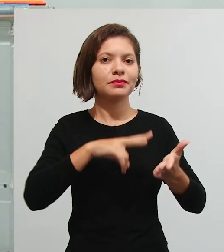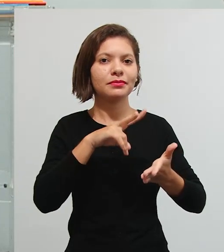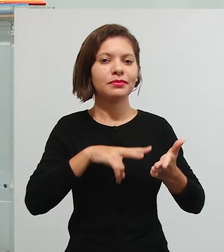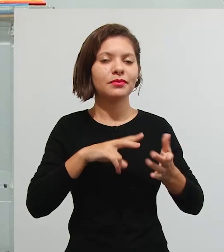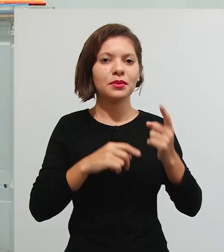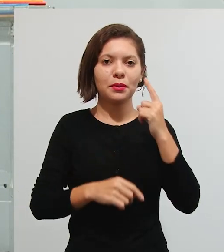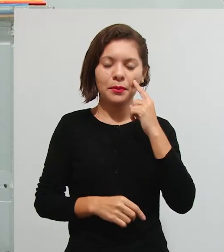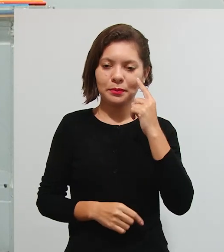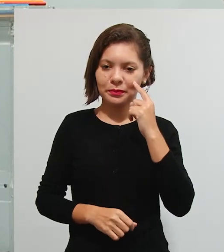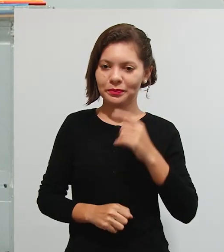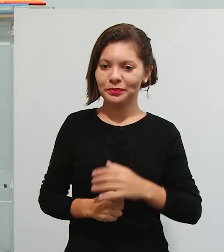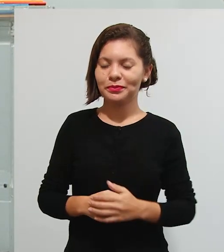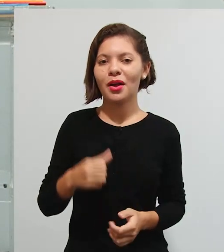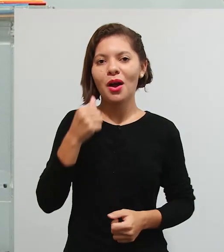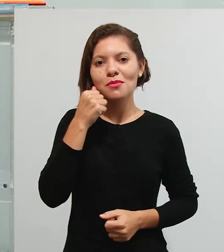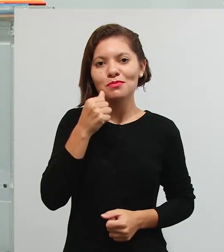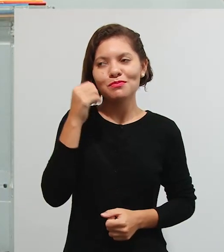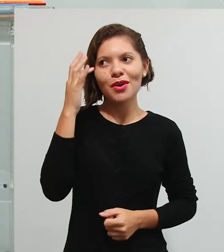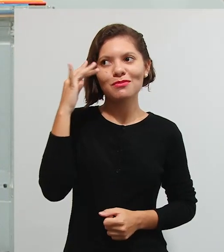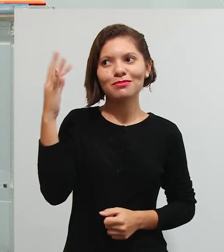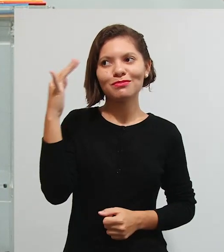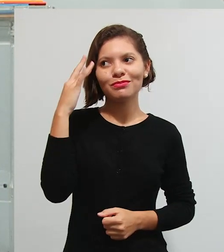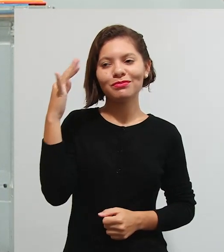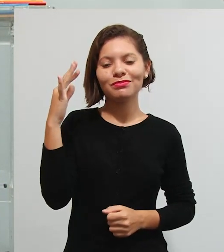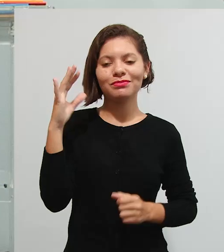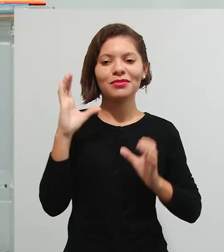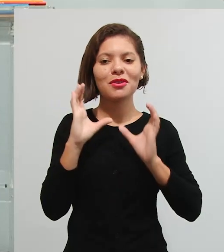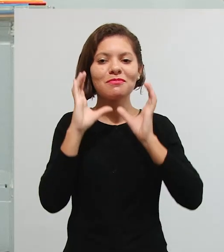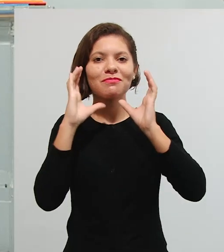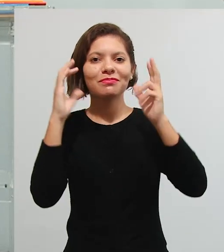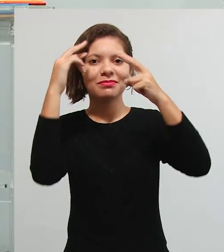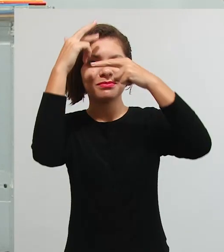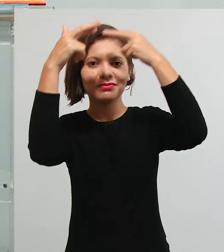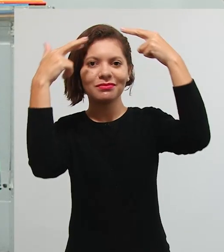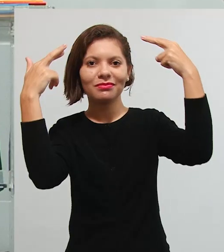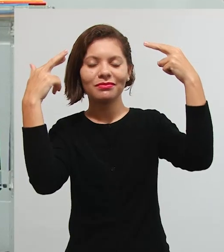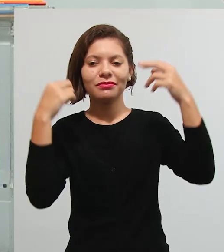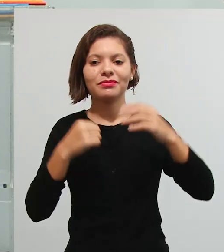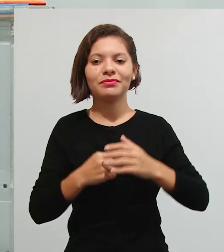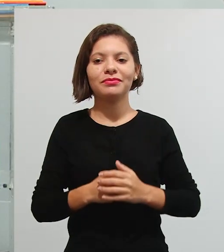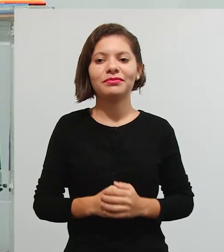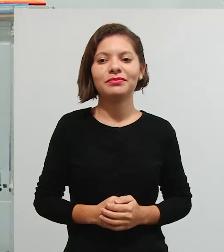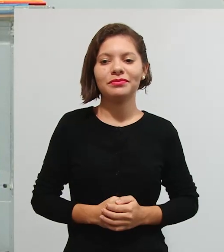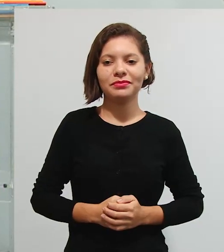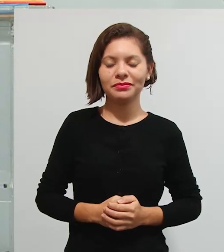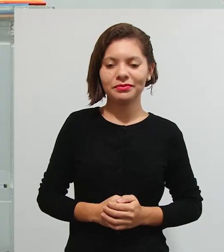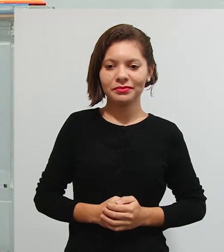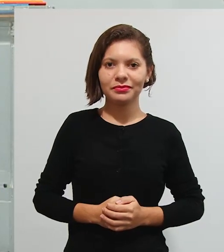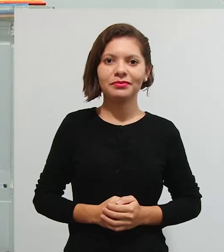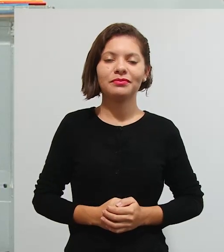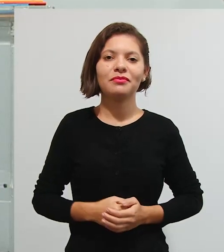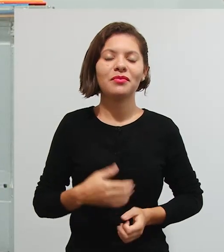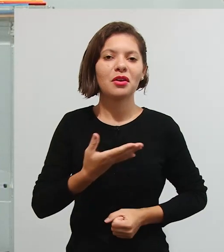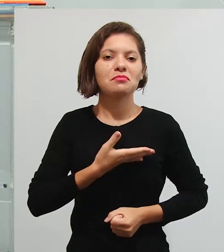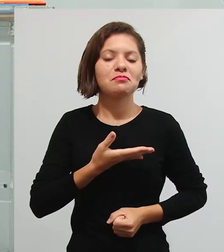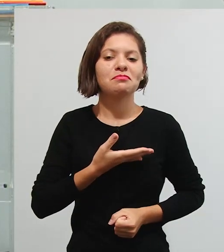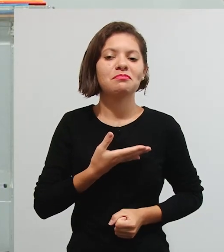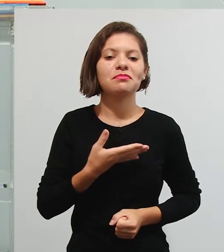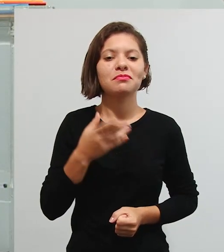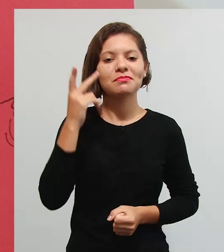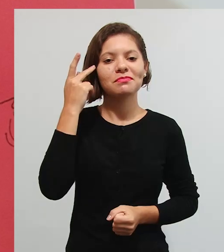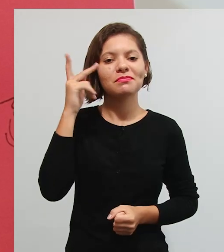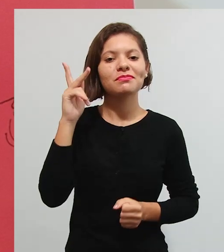Anabela Barbosa. Juntinhos estamos na jornada de processos investigativos em educação. Nesse episódio, o projeto